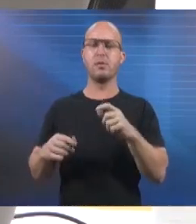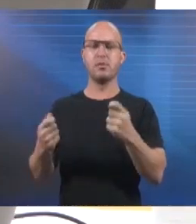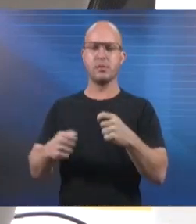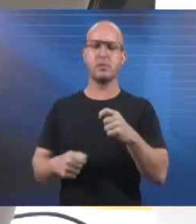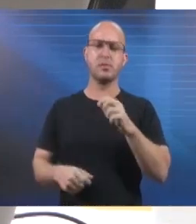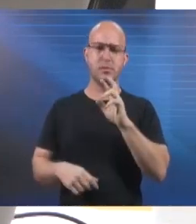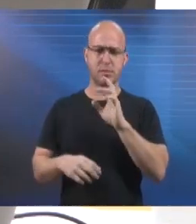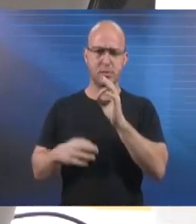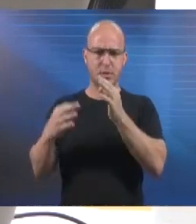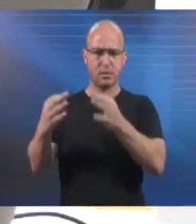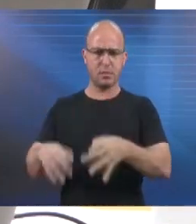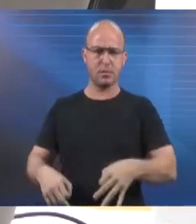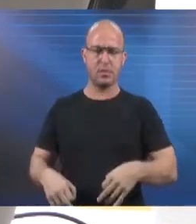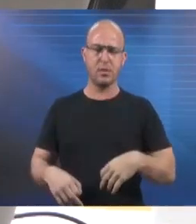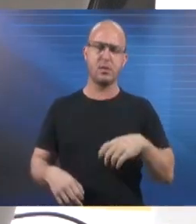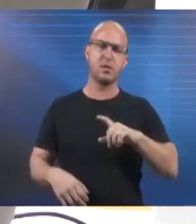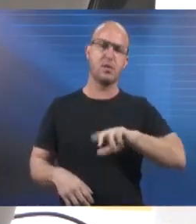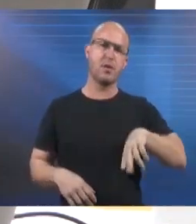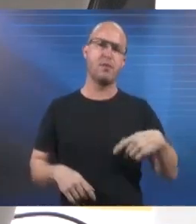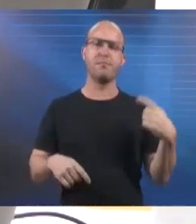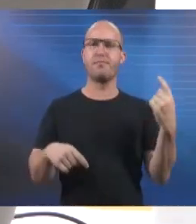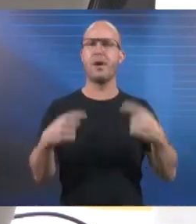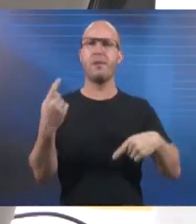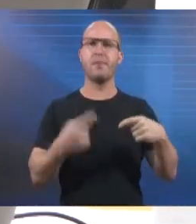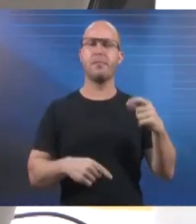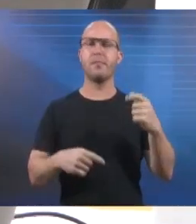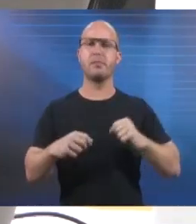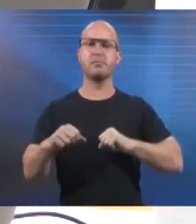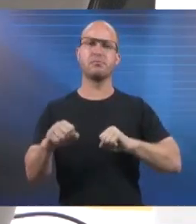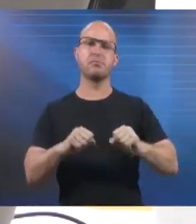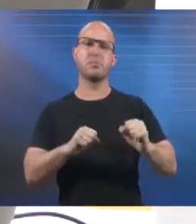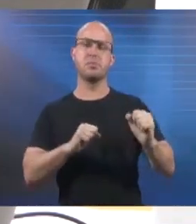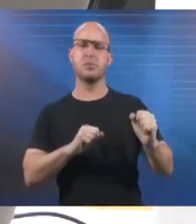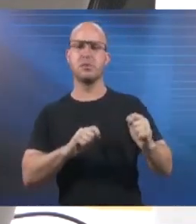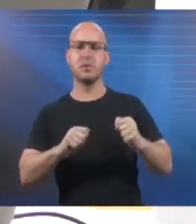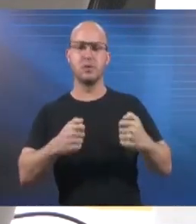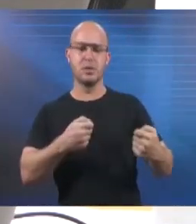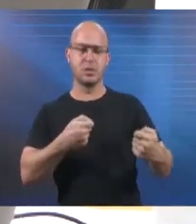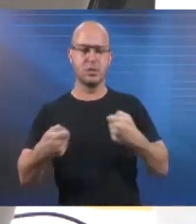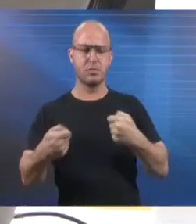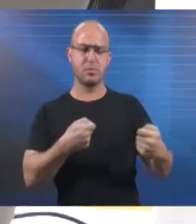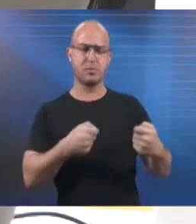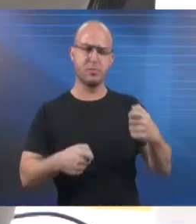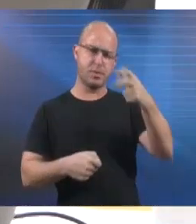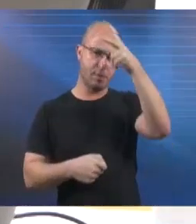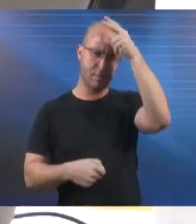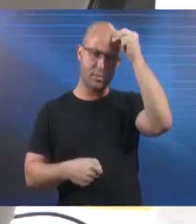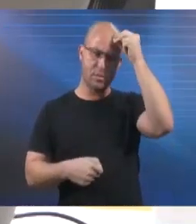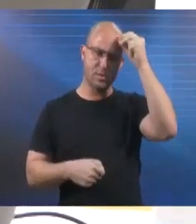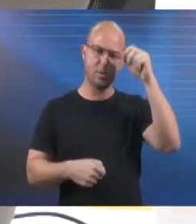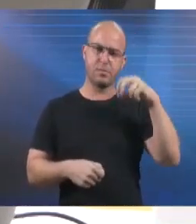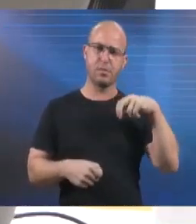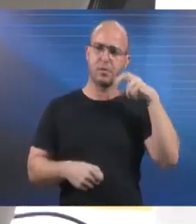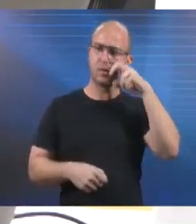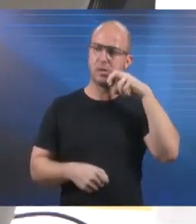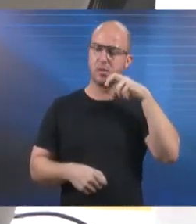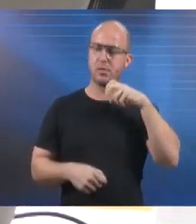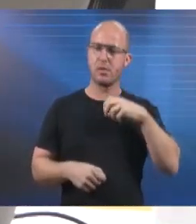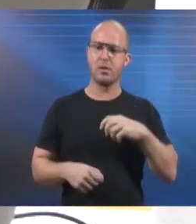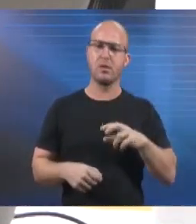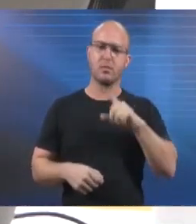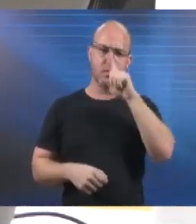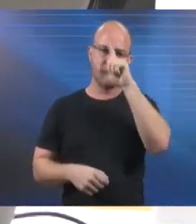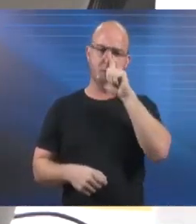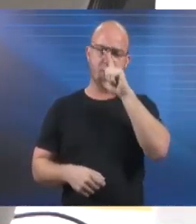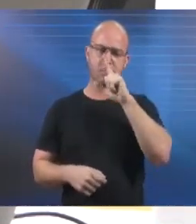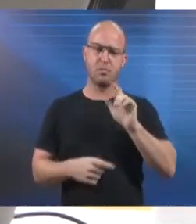feito e não ficar aqui politizando com disputa de prefeitura e colocando a nossa Natal em risco de jeito nenhum traga a